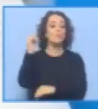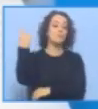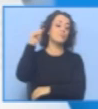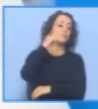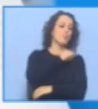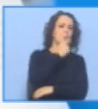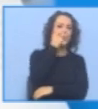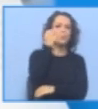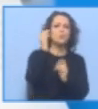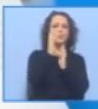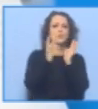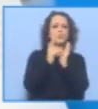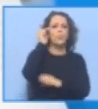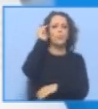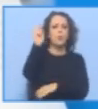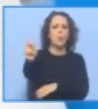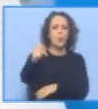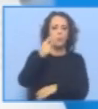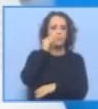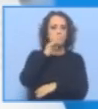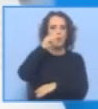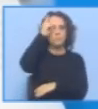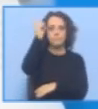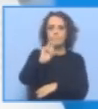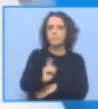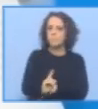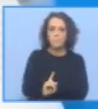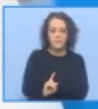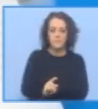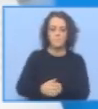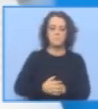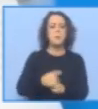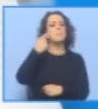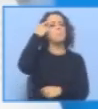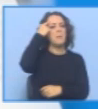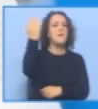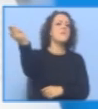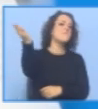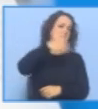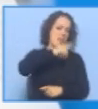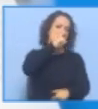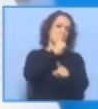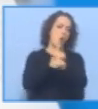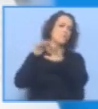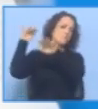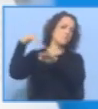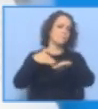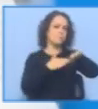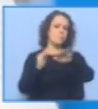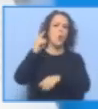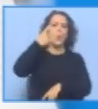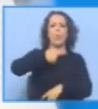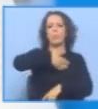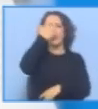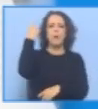ficou em Jerusalém, sem que seus pais o soubessem. Julgando que ele vinha na caravana, fizeram um dia de viagem e começaram